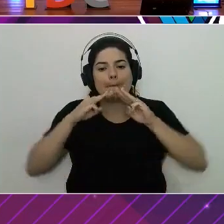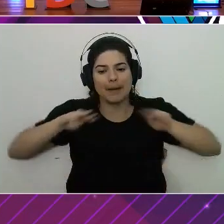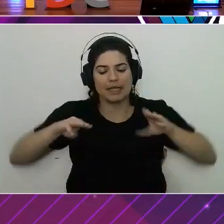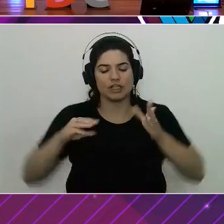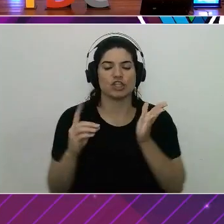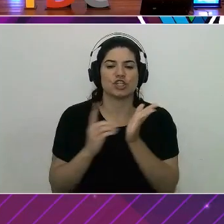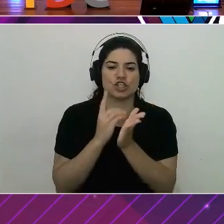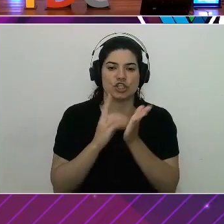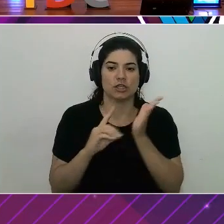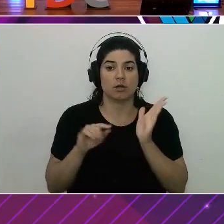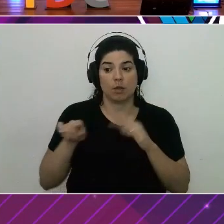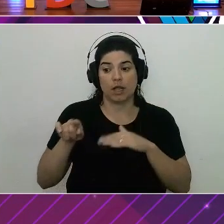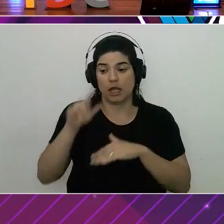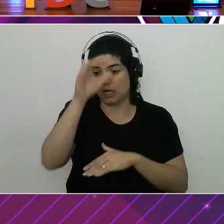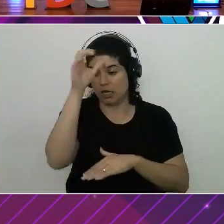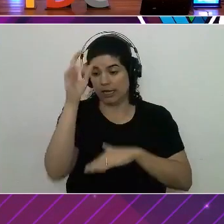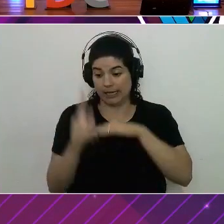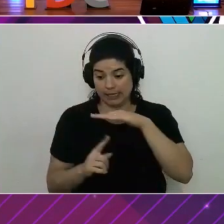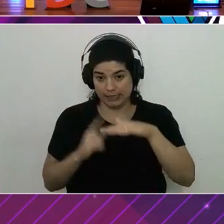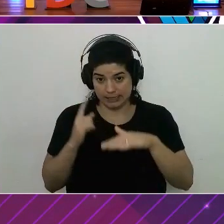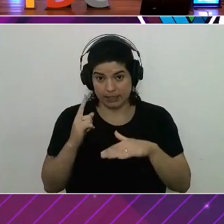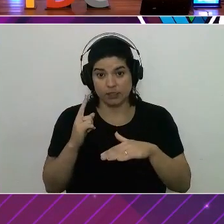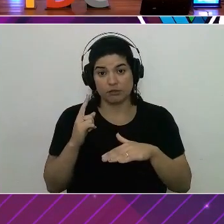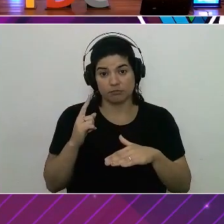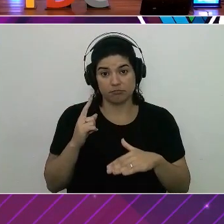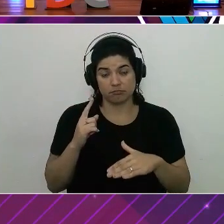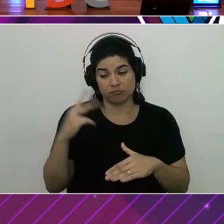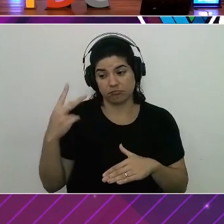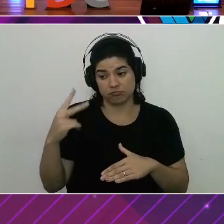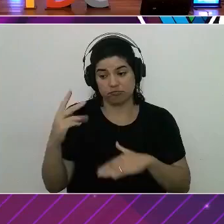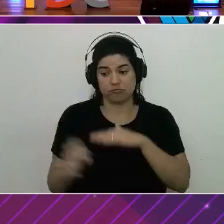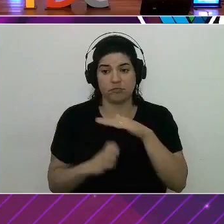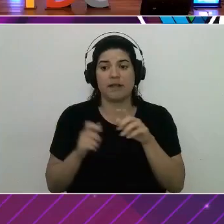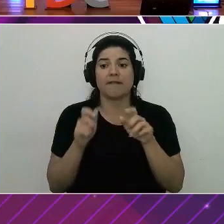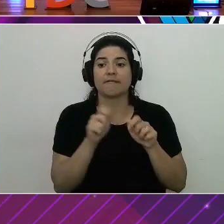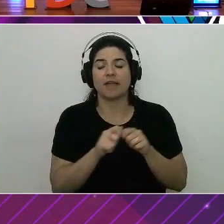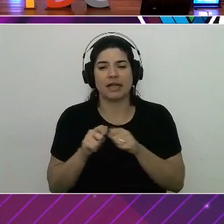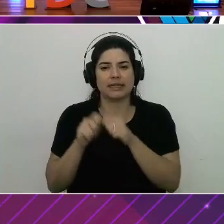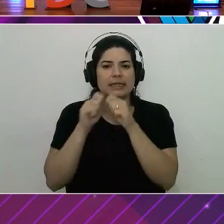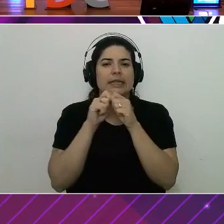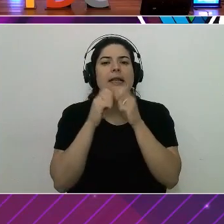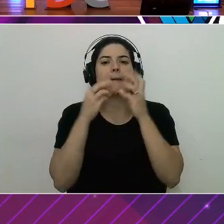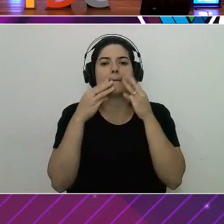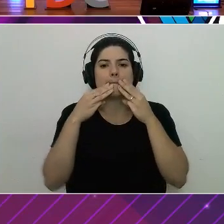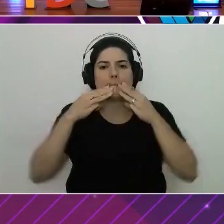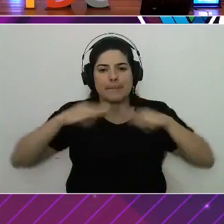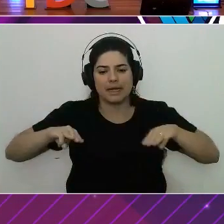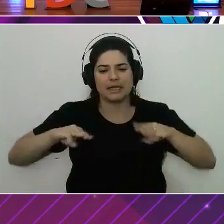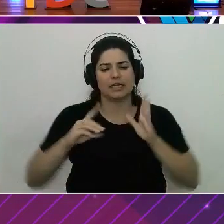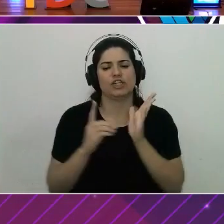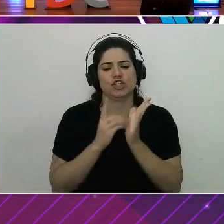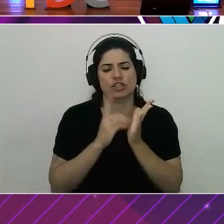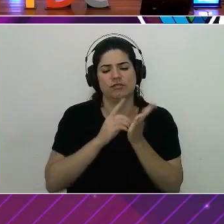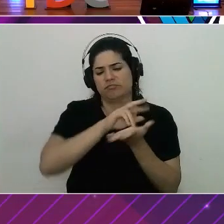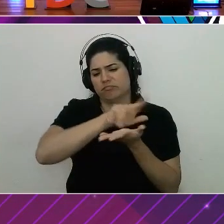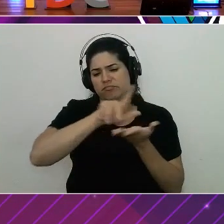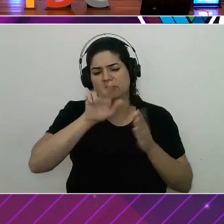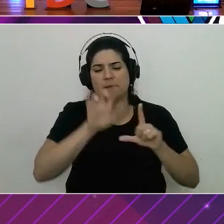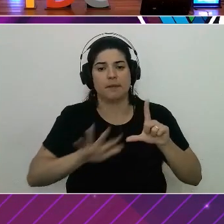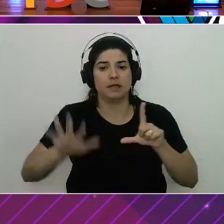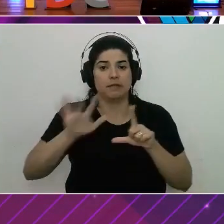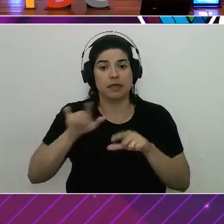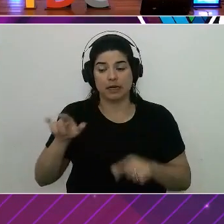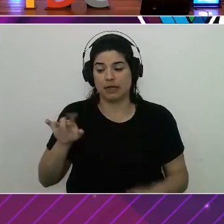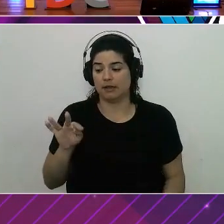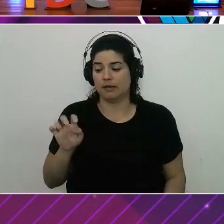clientes da Tetris fazem marketing digital em N plataformas e a Tetris faz uma análise, dizendo qual